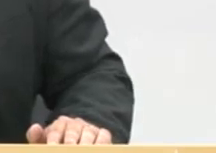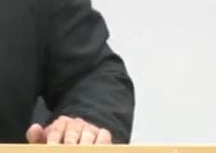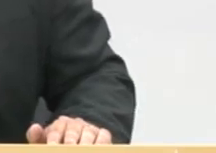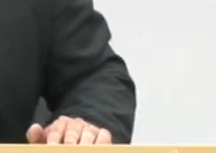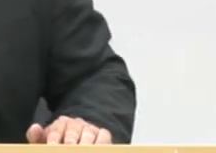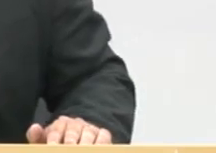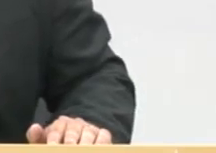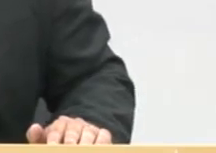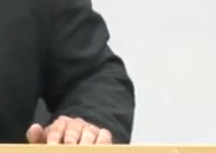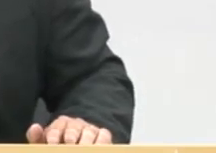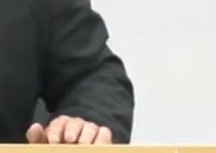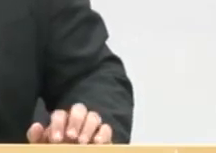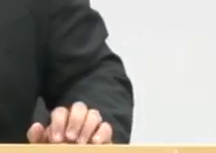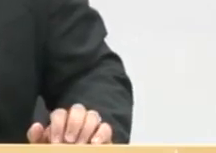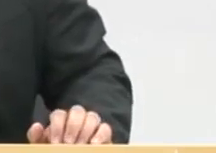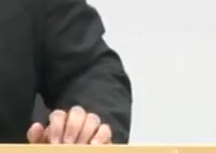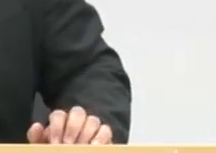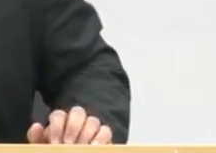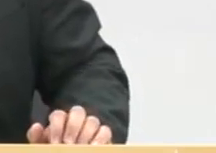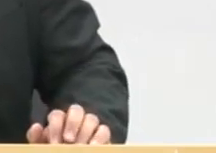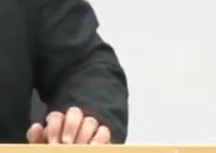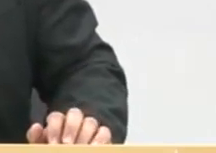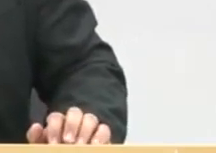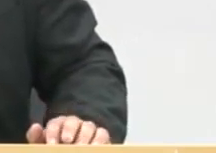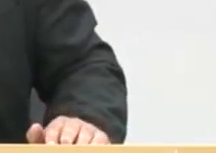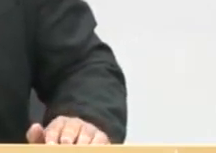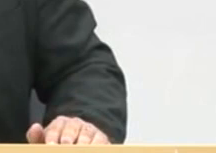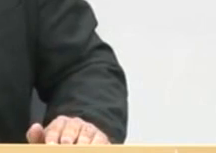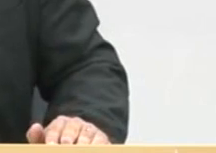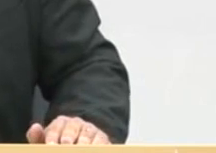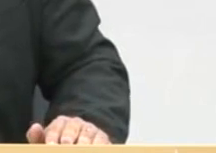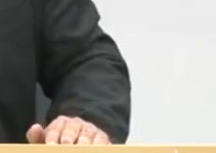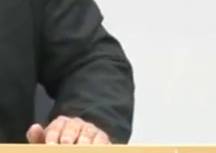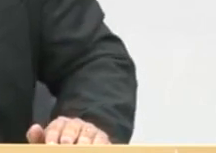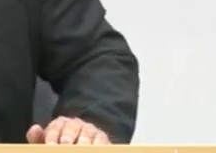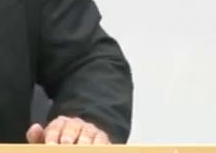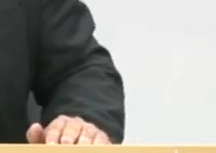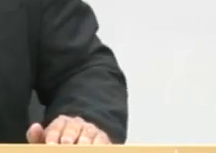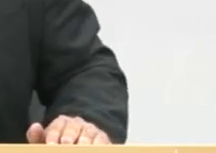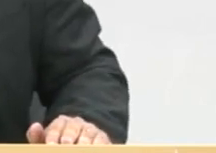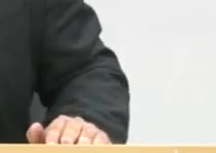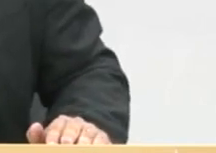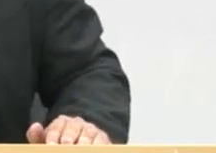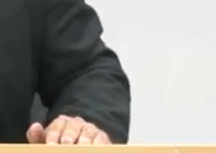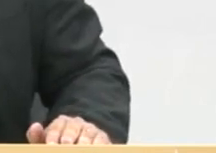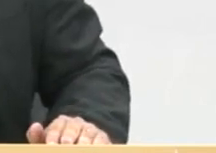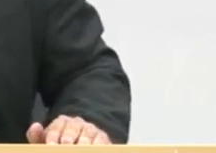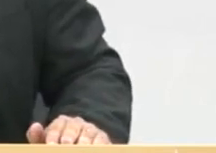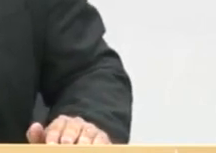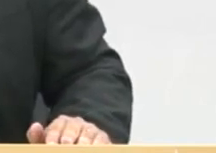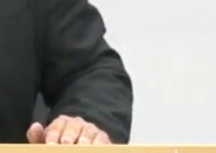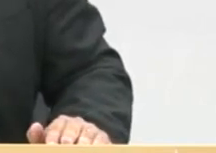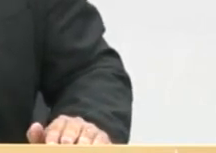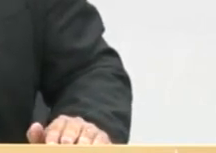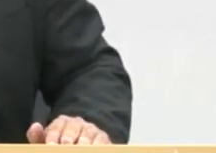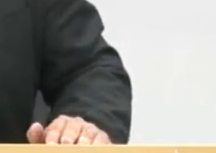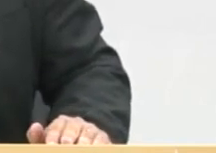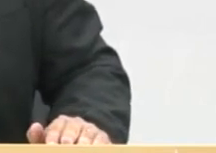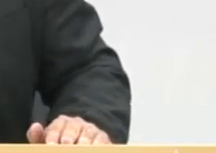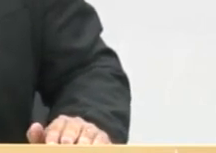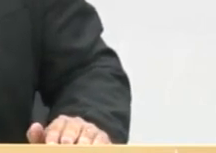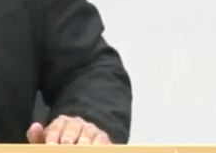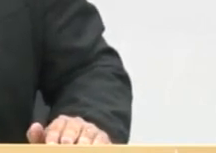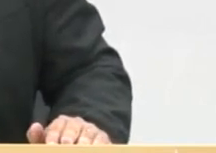se interromper mais uma vez, qualquer que seja o vereador, e eu ver palavras de baixo escalão, eu vou parar na